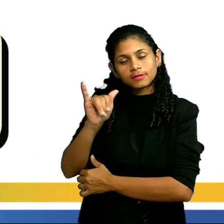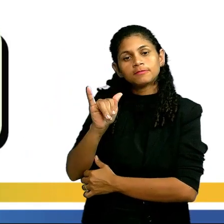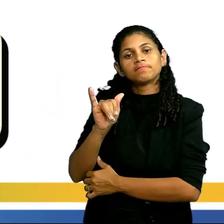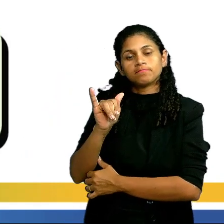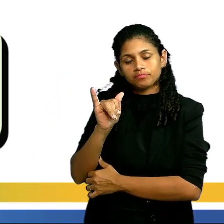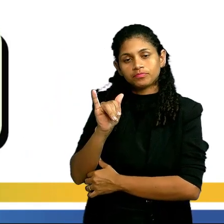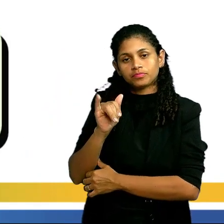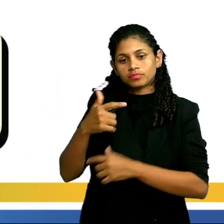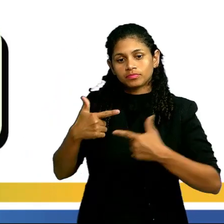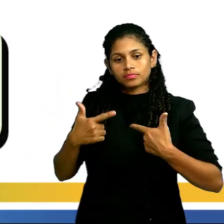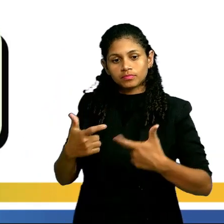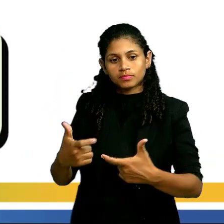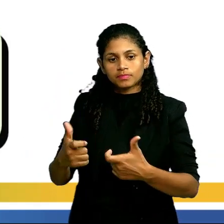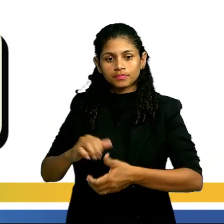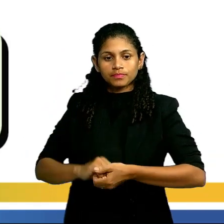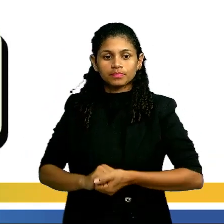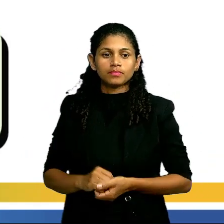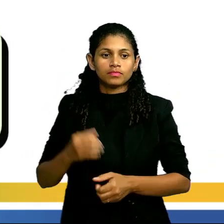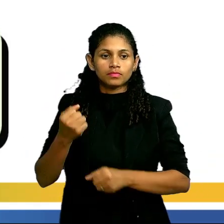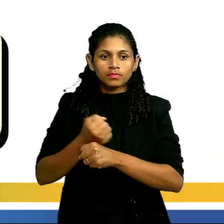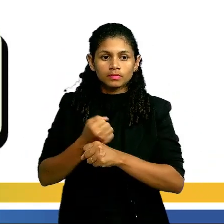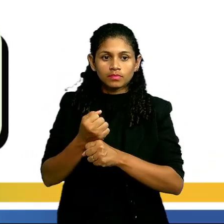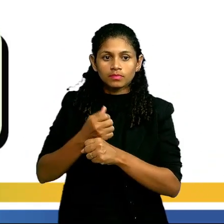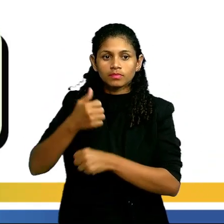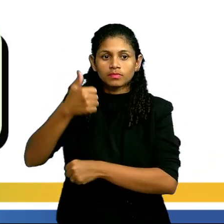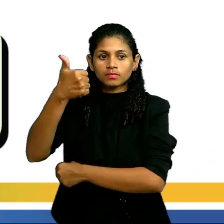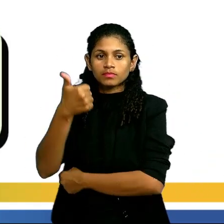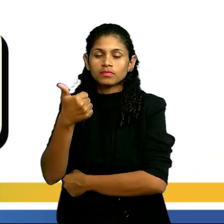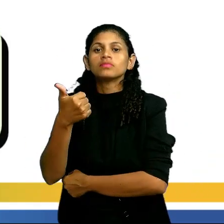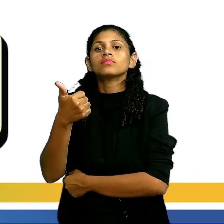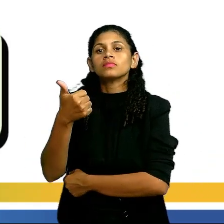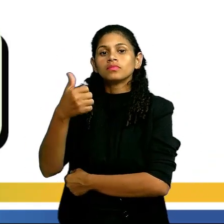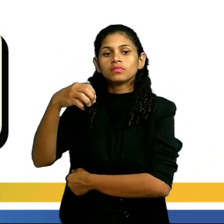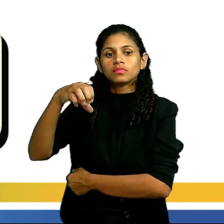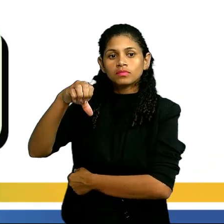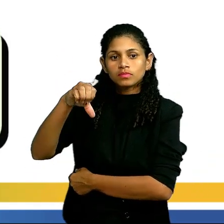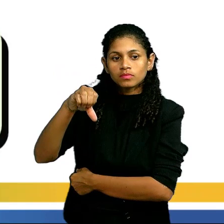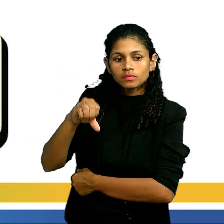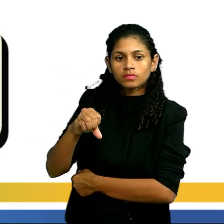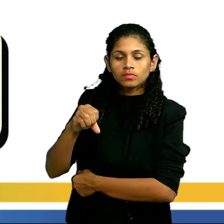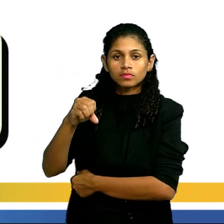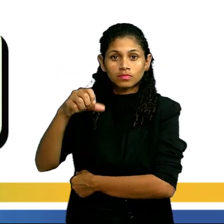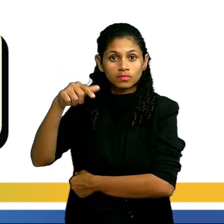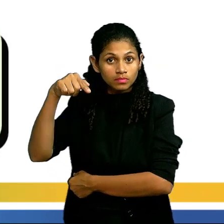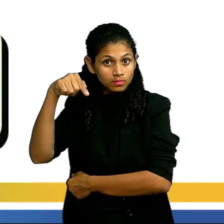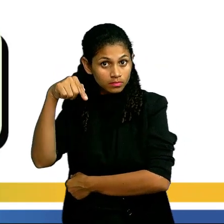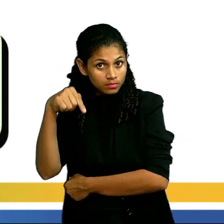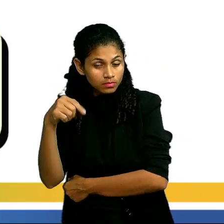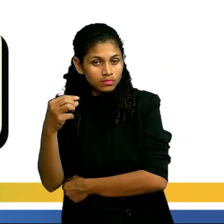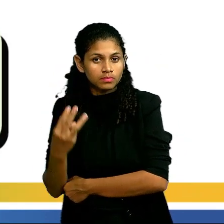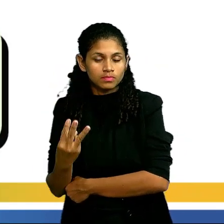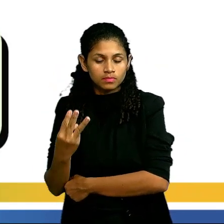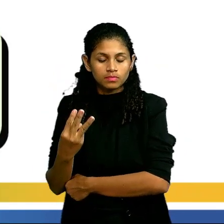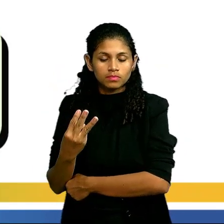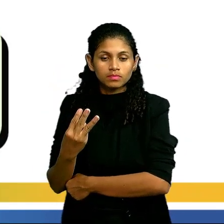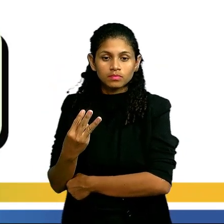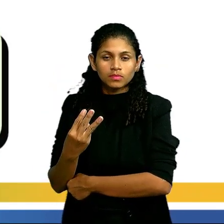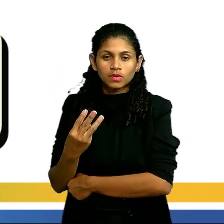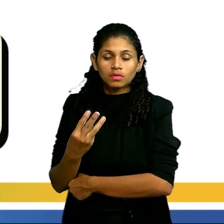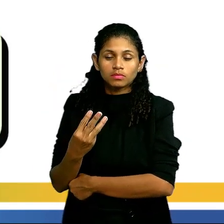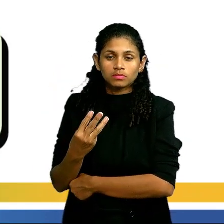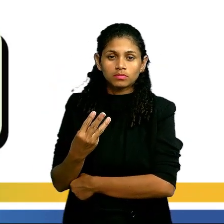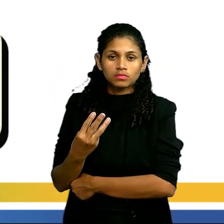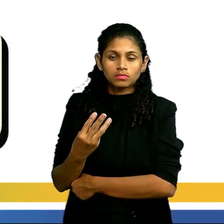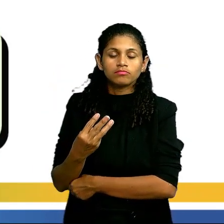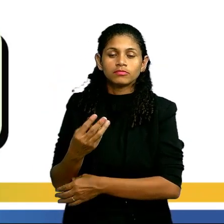Em 1973, acaba a guerra, né? Aliás, vai começar a acabar a guerra por meio dos tratados e